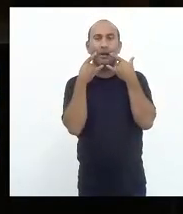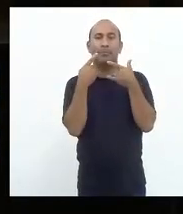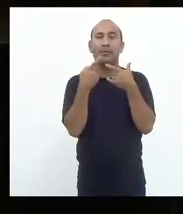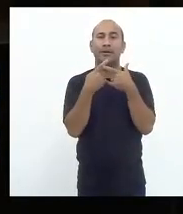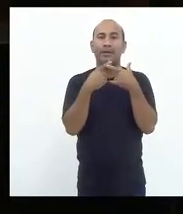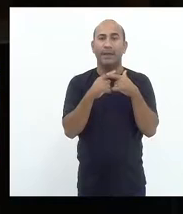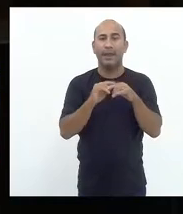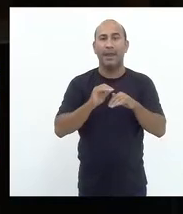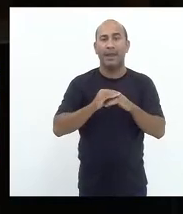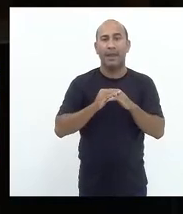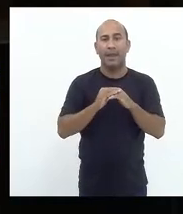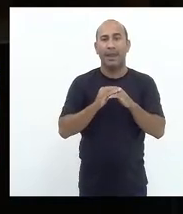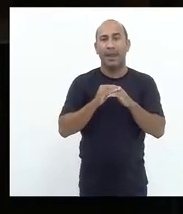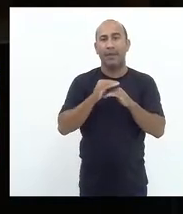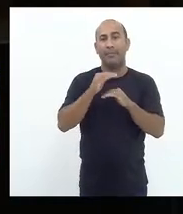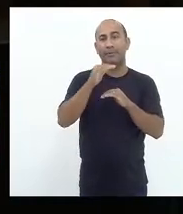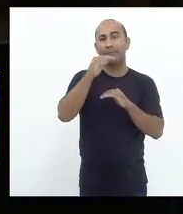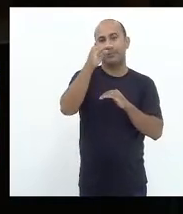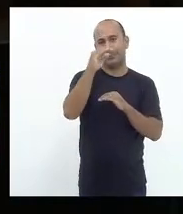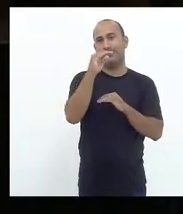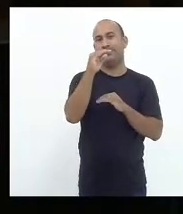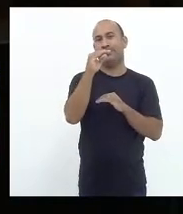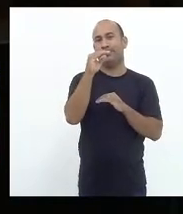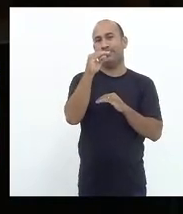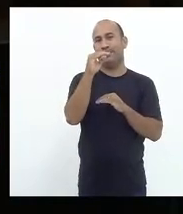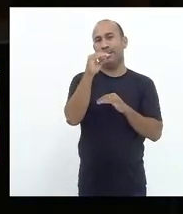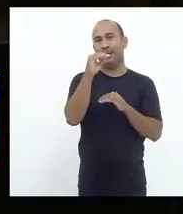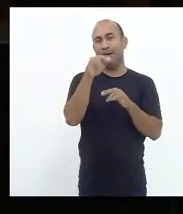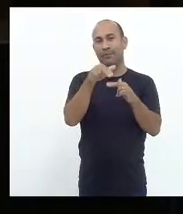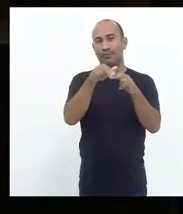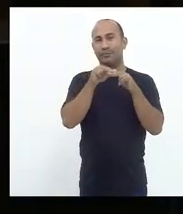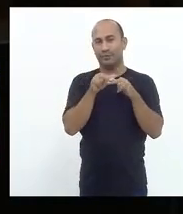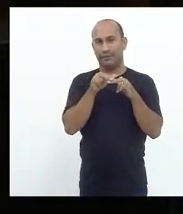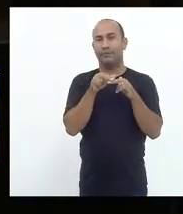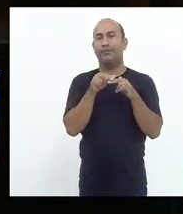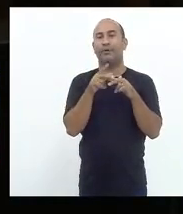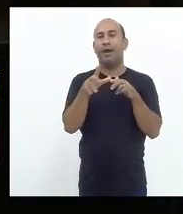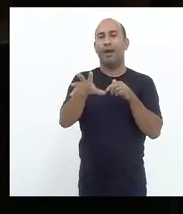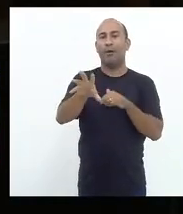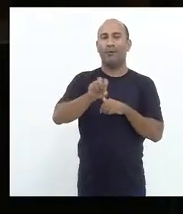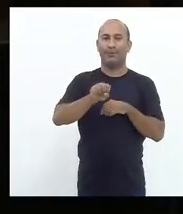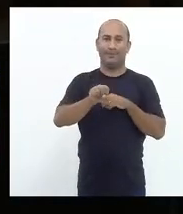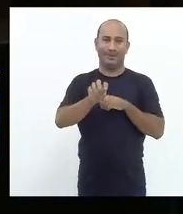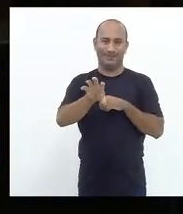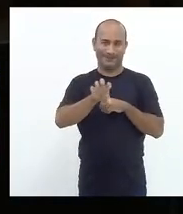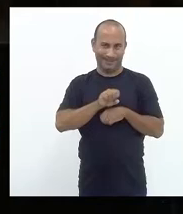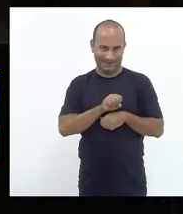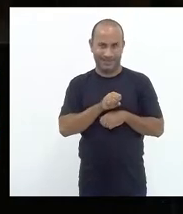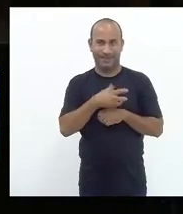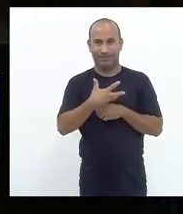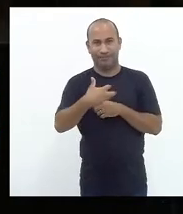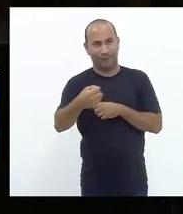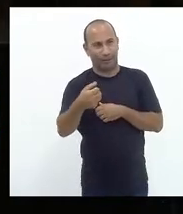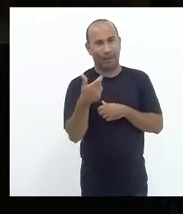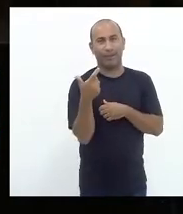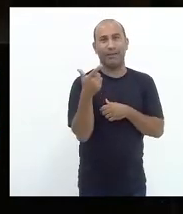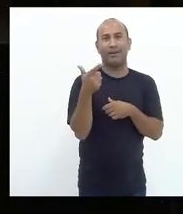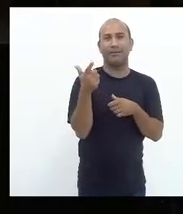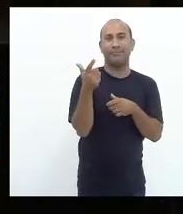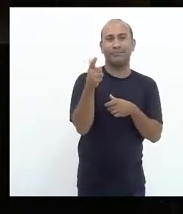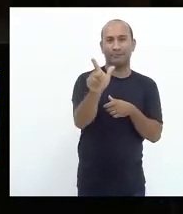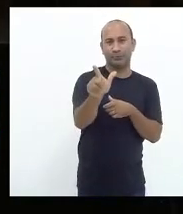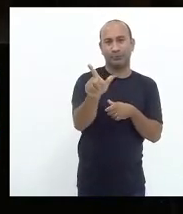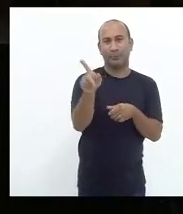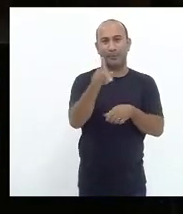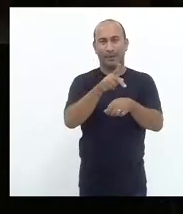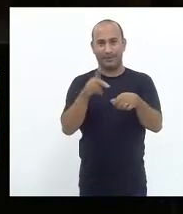um avanço significativo do processo de contaminação. Isso aconteceu com os Estados Unidos. Então,